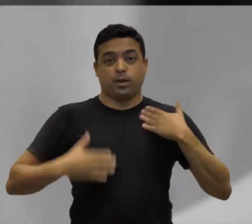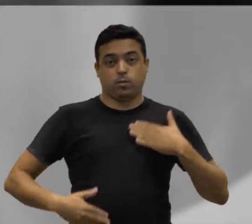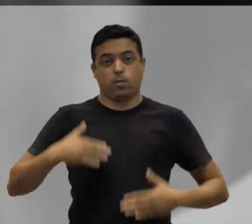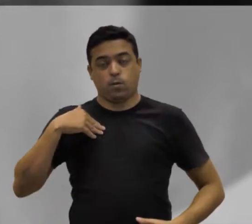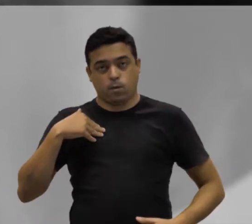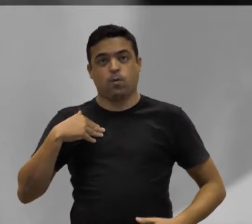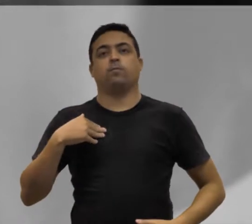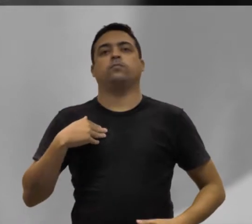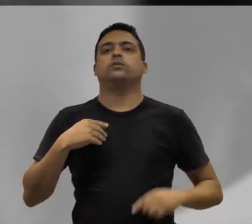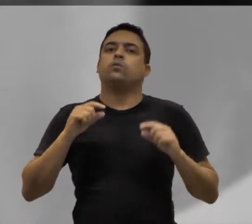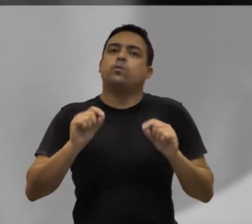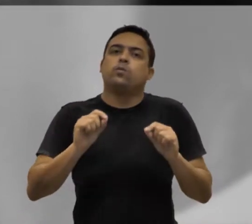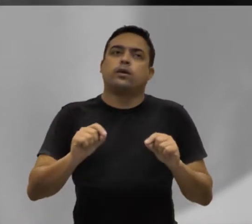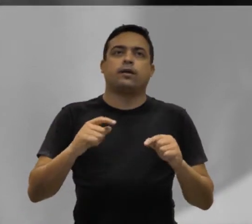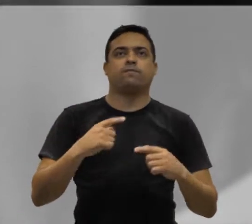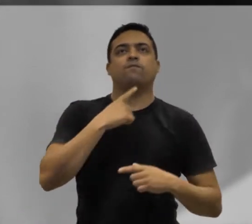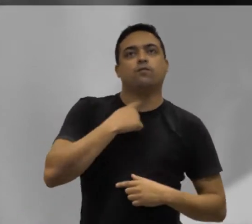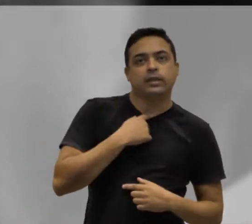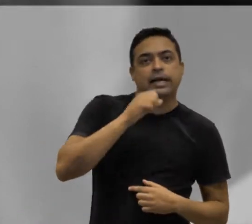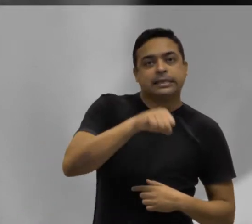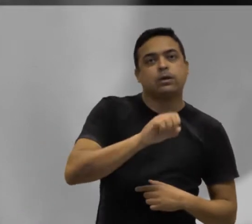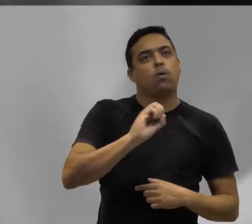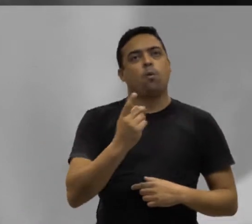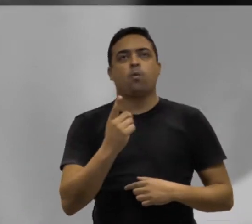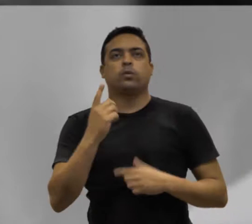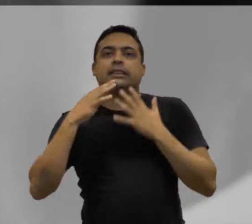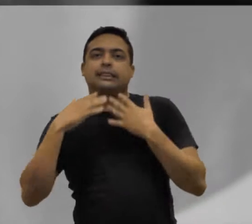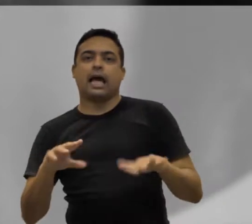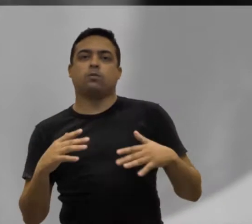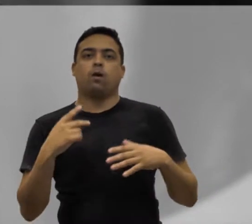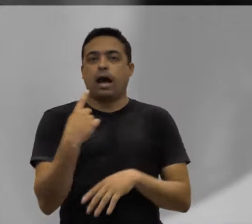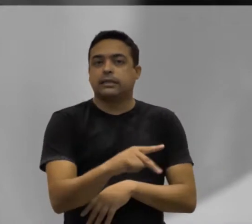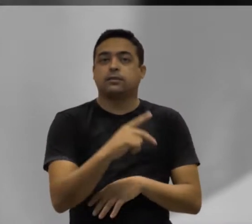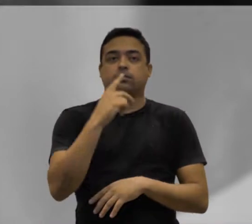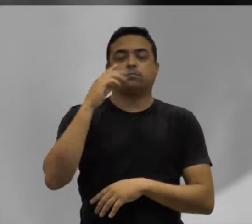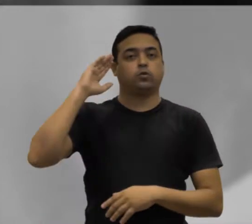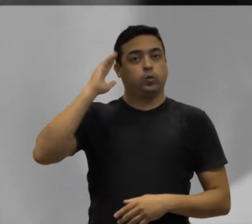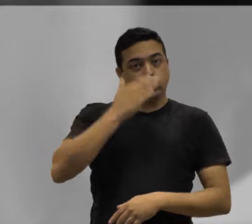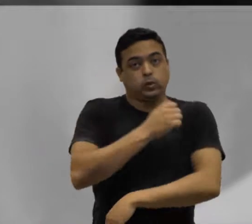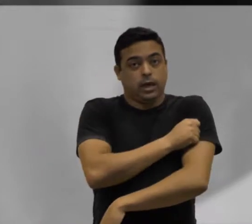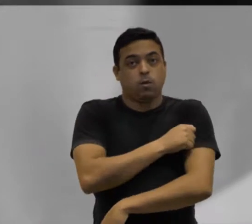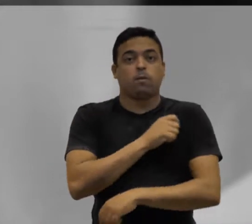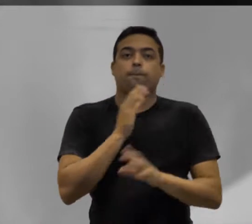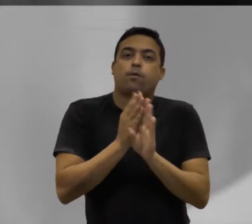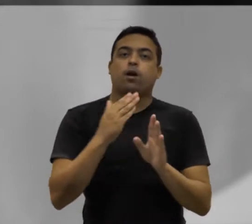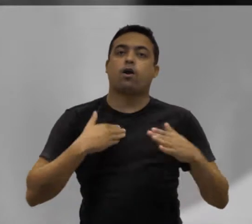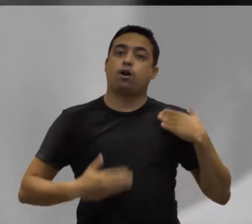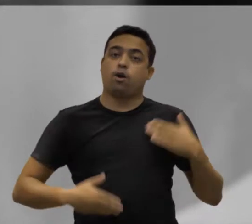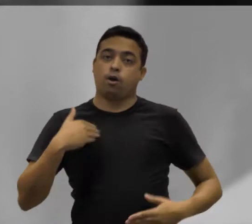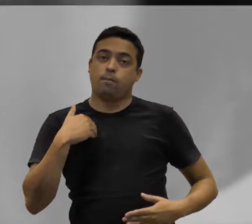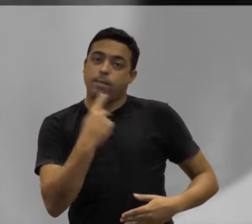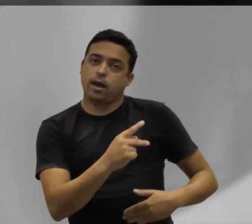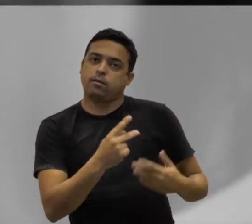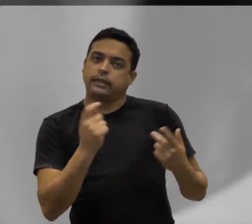Movimento corporal, intencionais ou não, que são realizados pelo aluno surdo-cego. Através do movimento